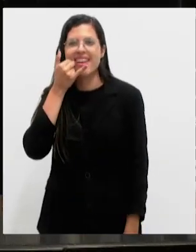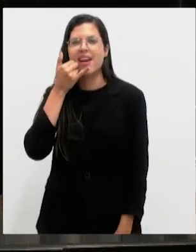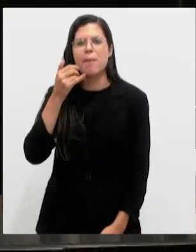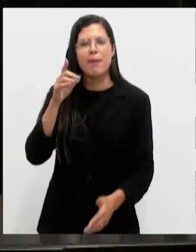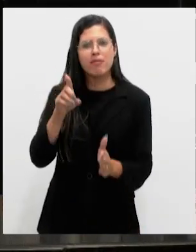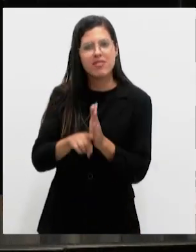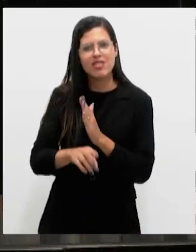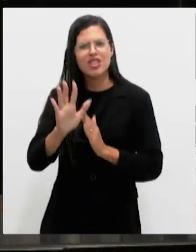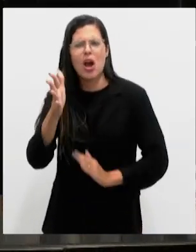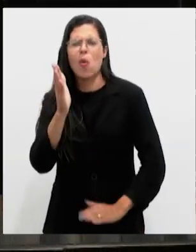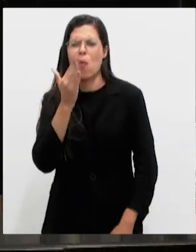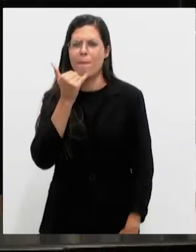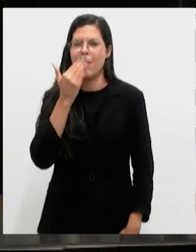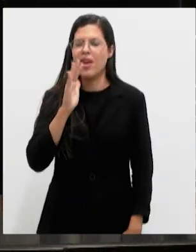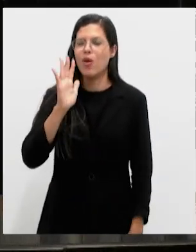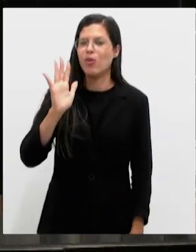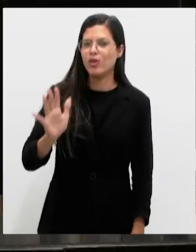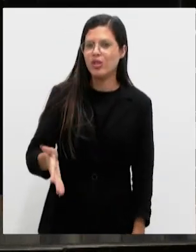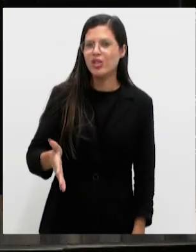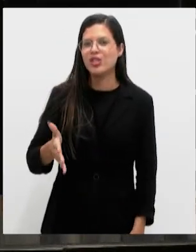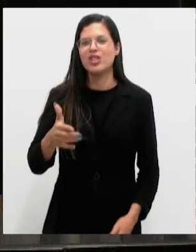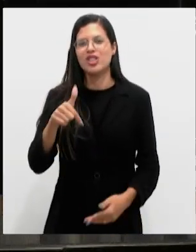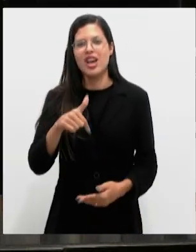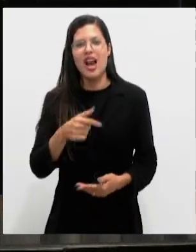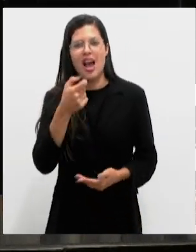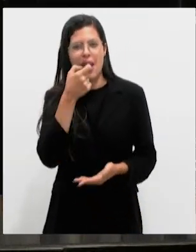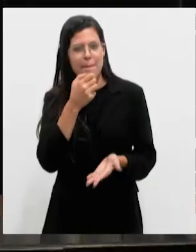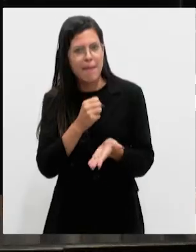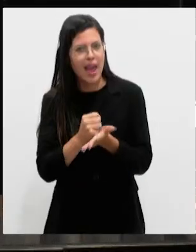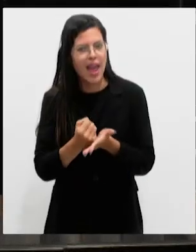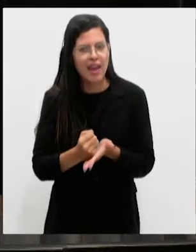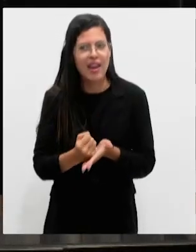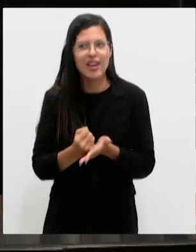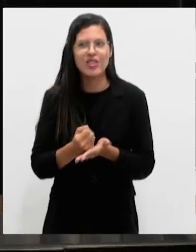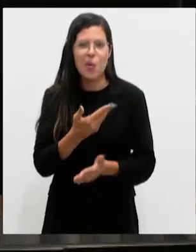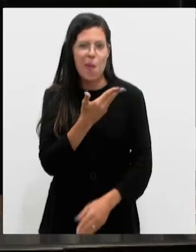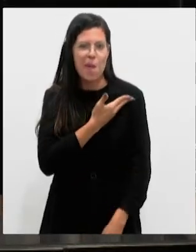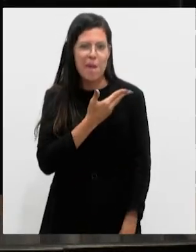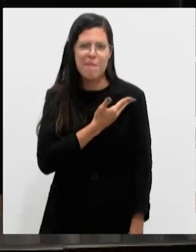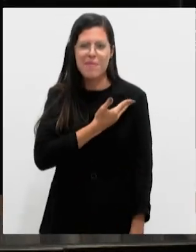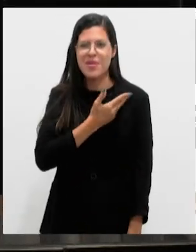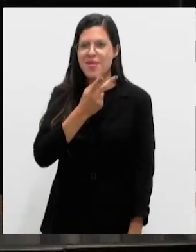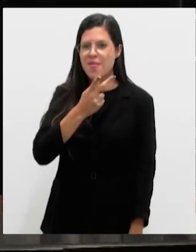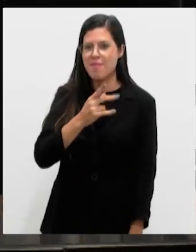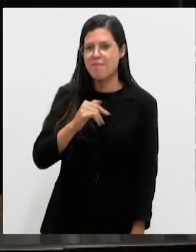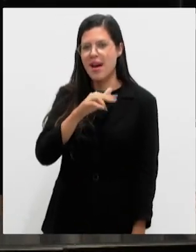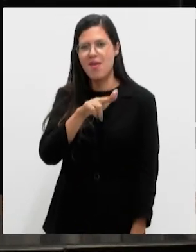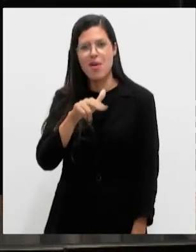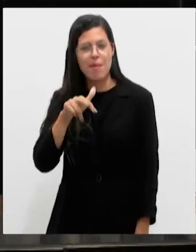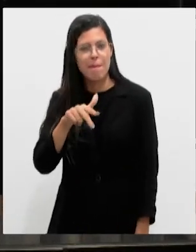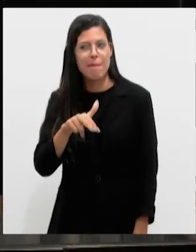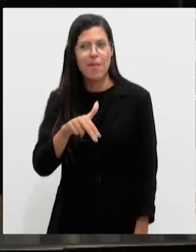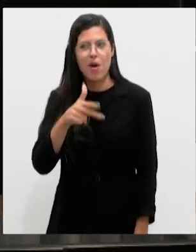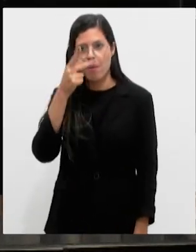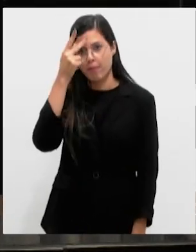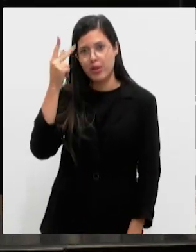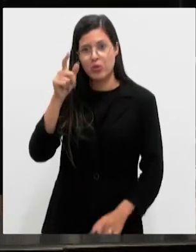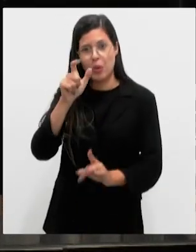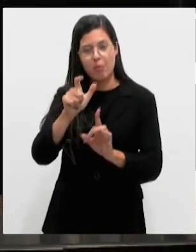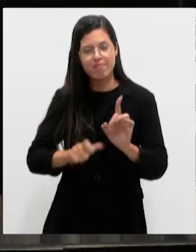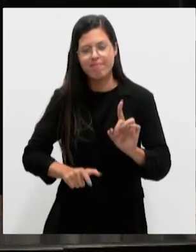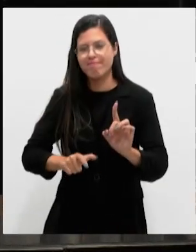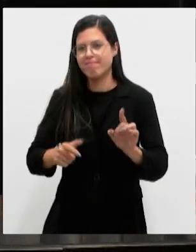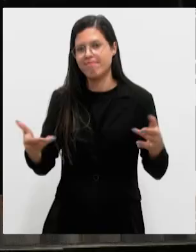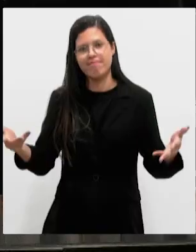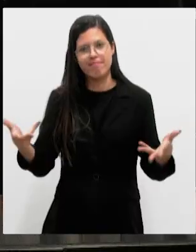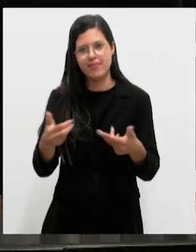almoçou, já tomou as vitaminas, não esqueceu do remédio. É um amigo, é um pai, é um irmão, é aquela pessoa que vem no mundo para